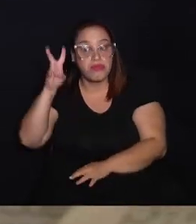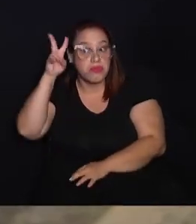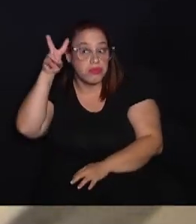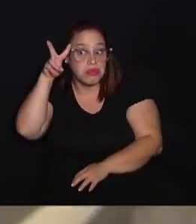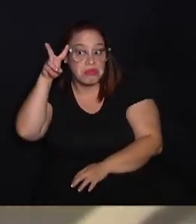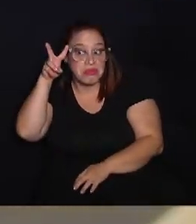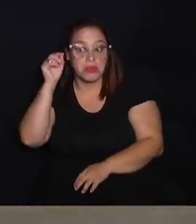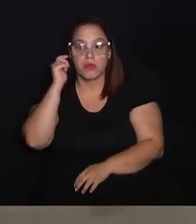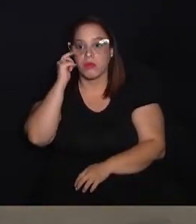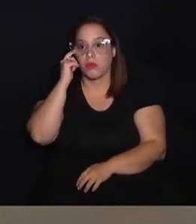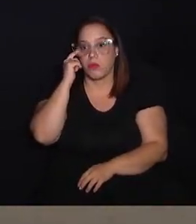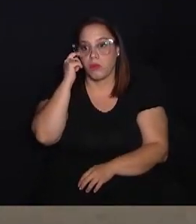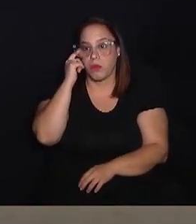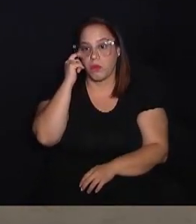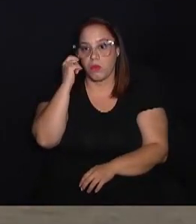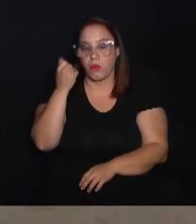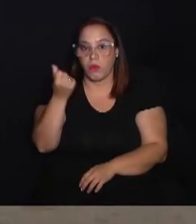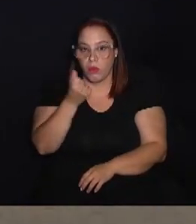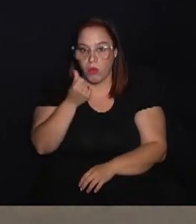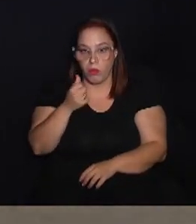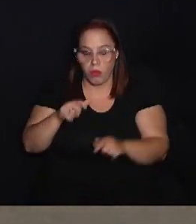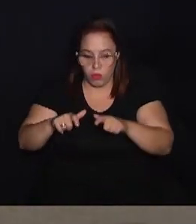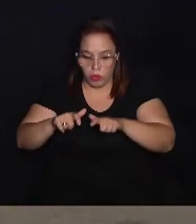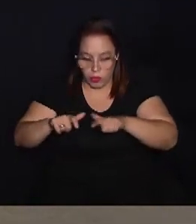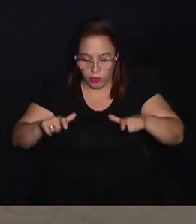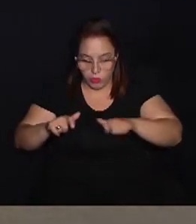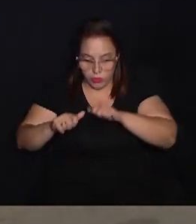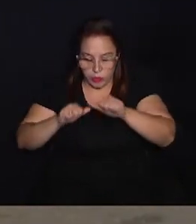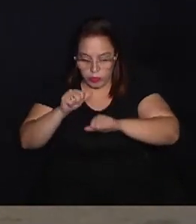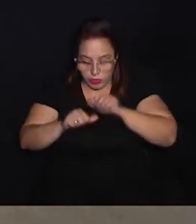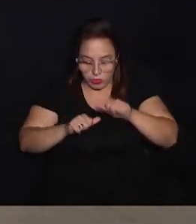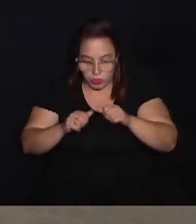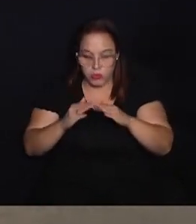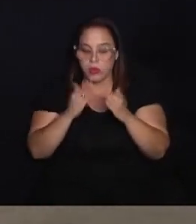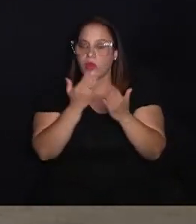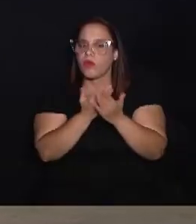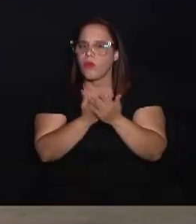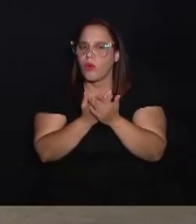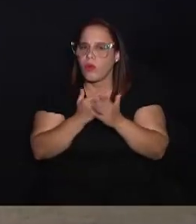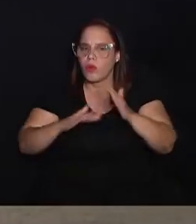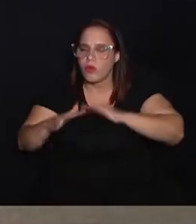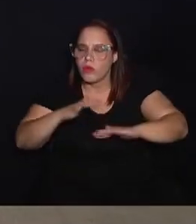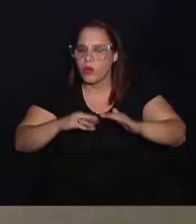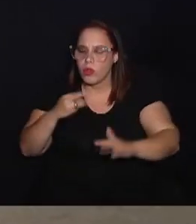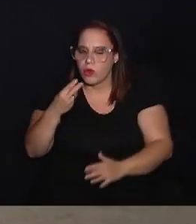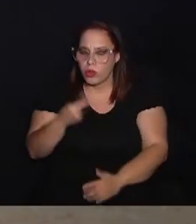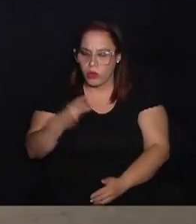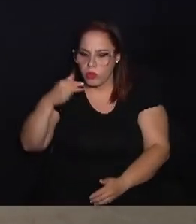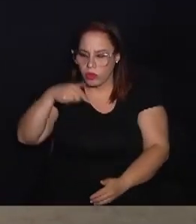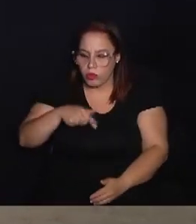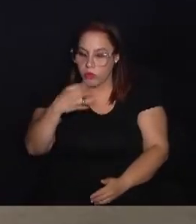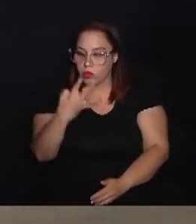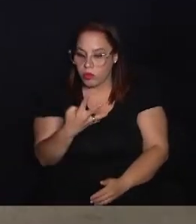escolas, informações da INDEC, do Departamento de Limpeza Urbana e do Ministério